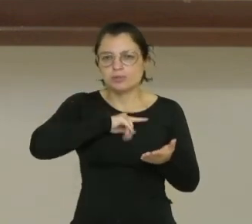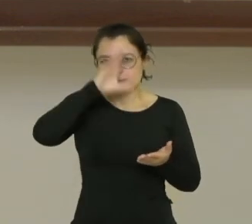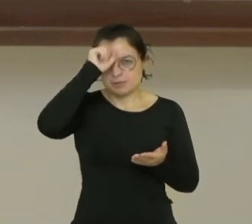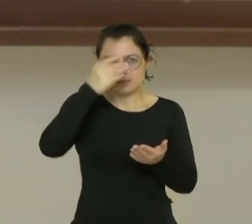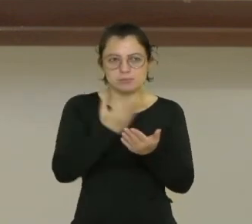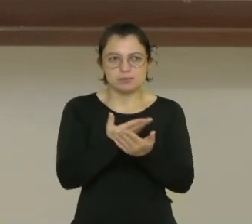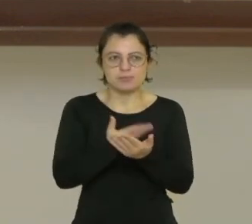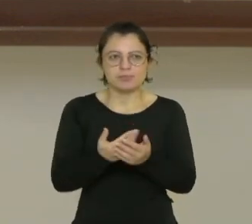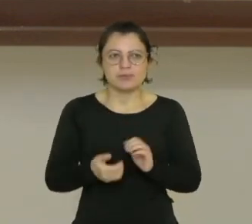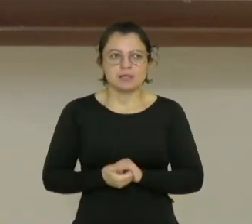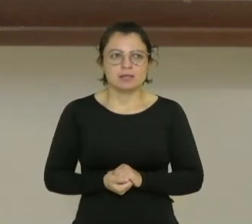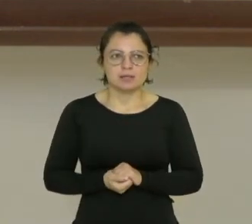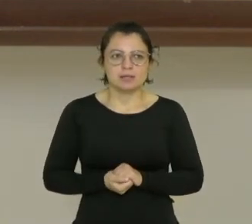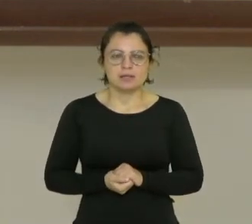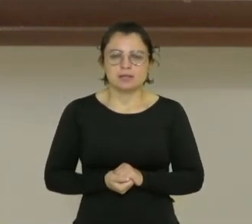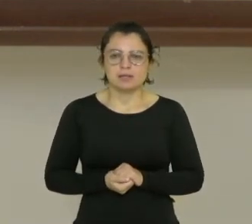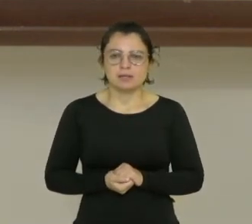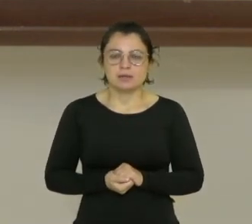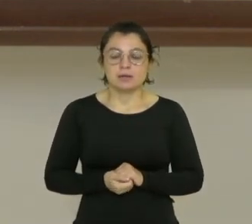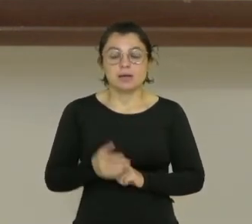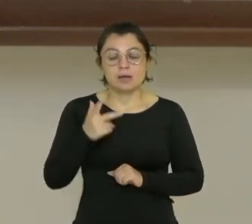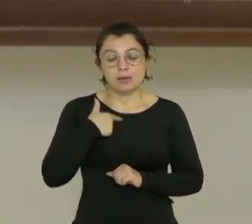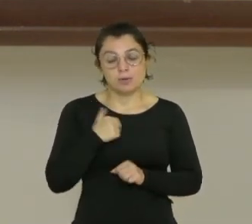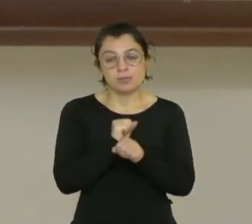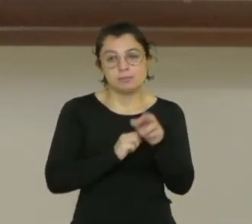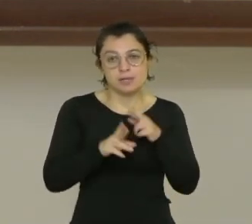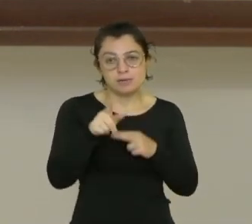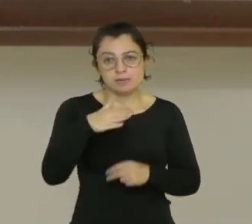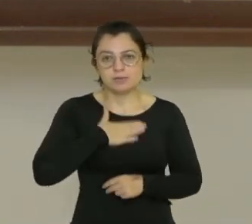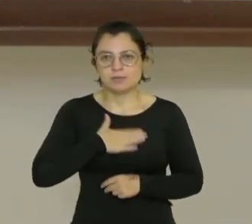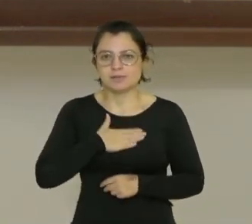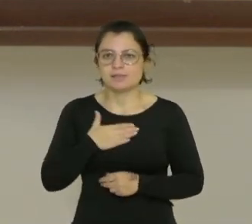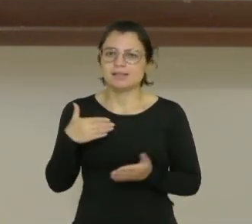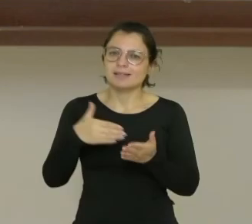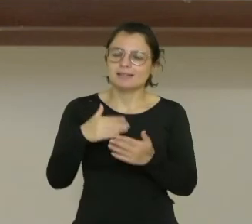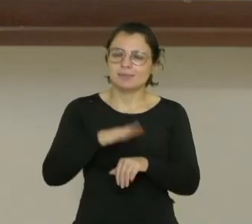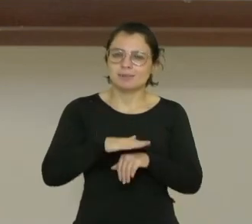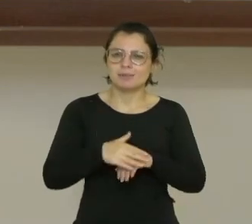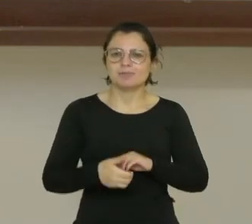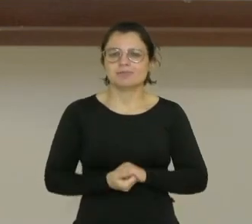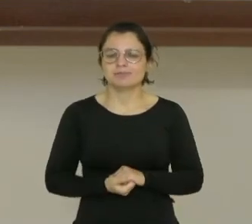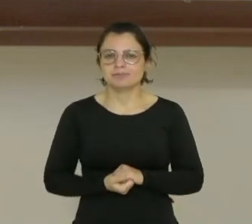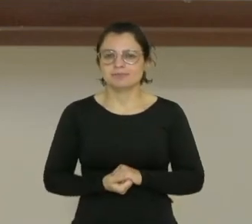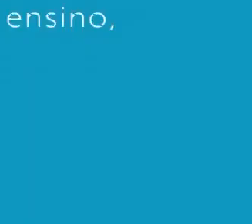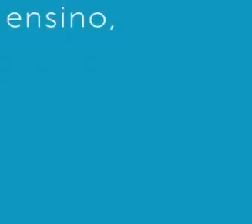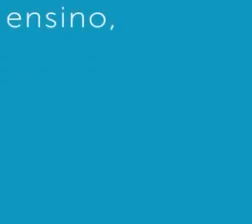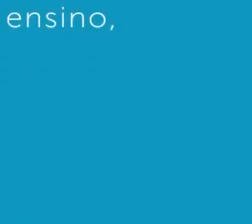de hoje. Eu espero que vocês tenham gostado e até a próxima.